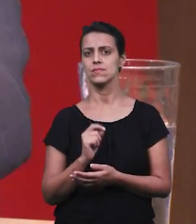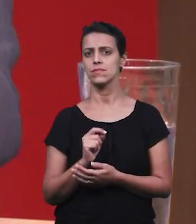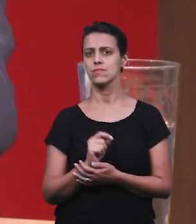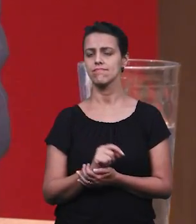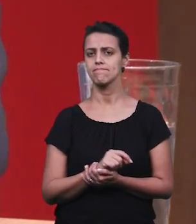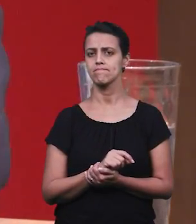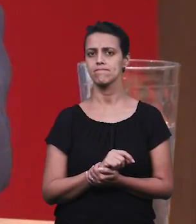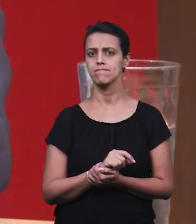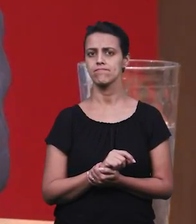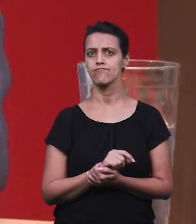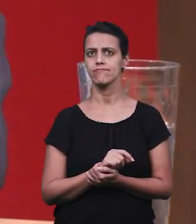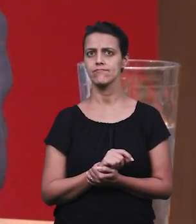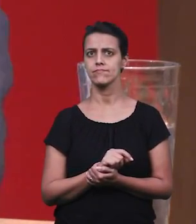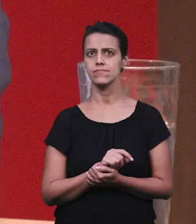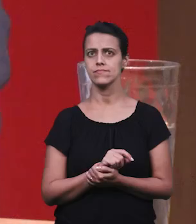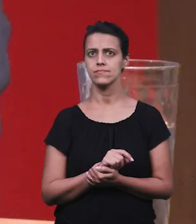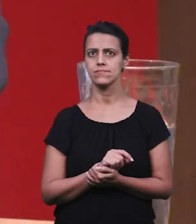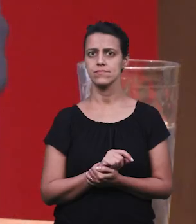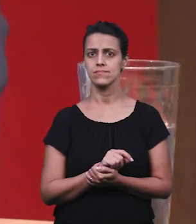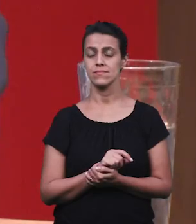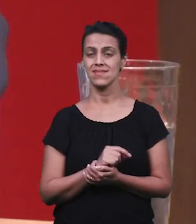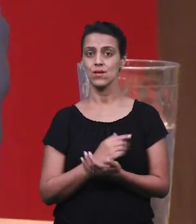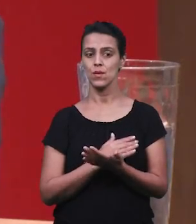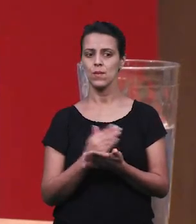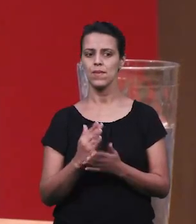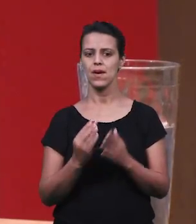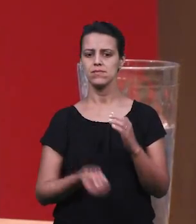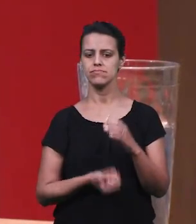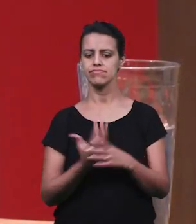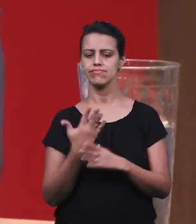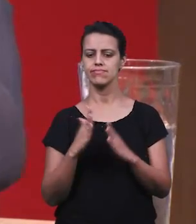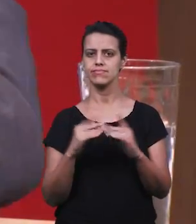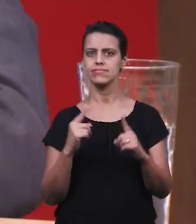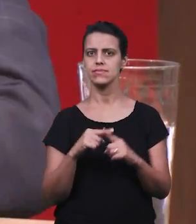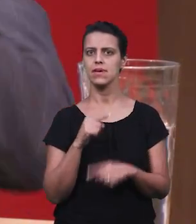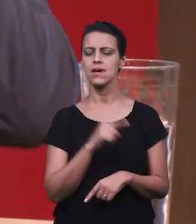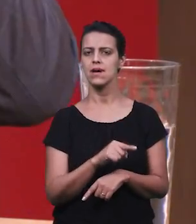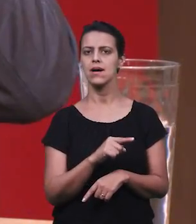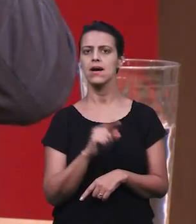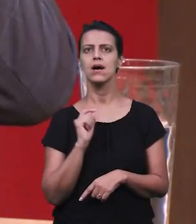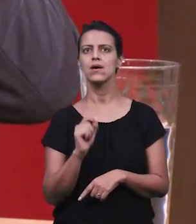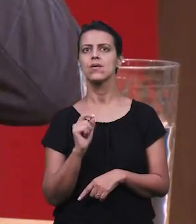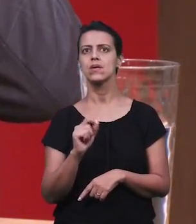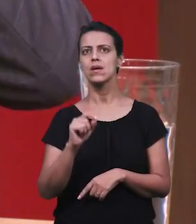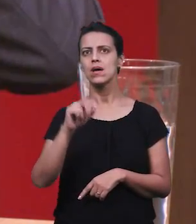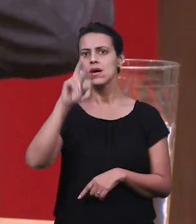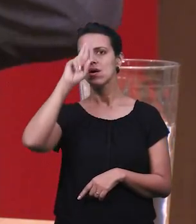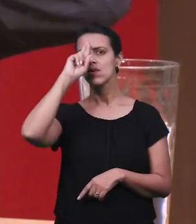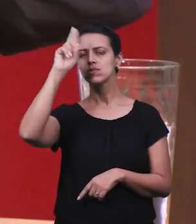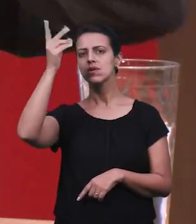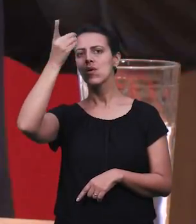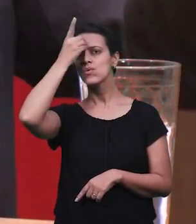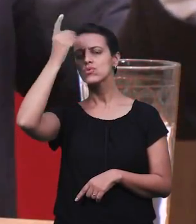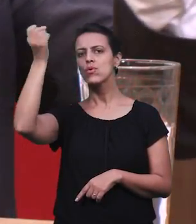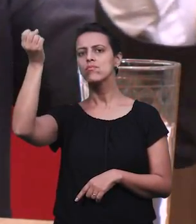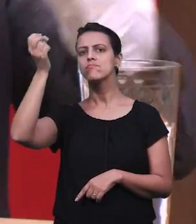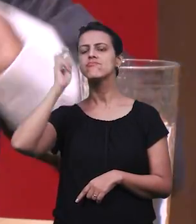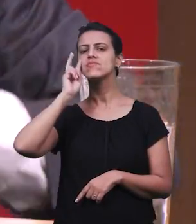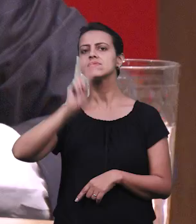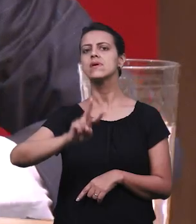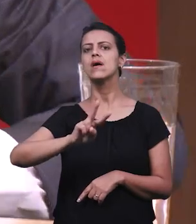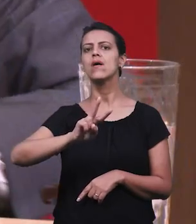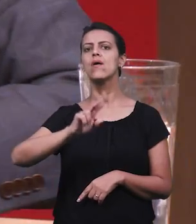ia começar a igreja ali, nós não tínhamos, o senhor deu uma visão de que uma luz saía e atravessava as